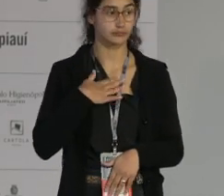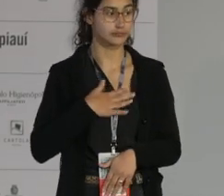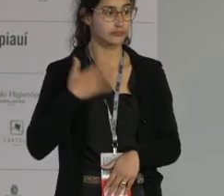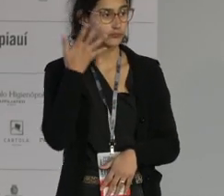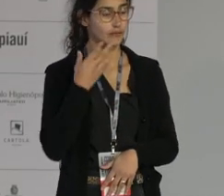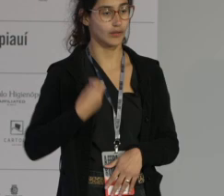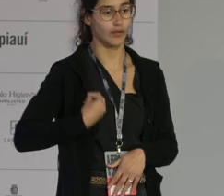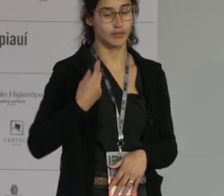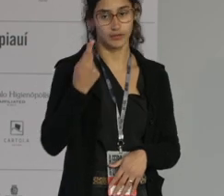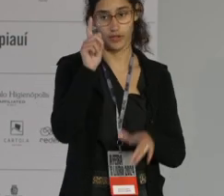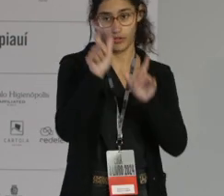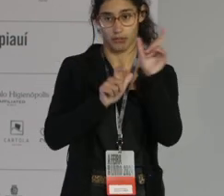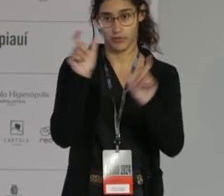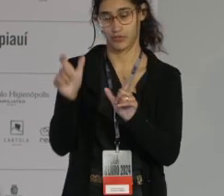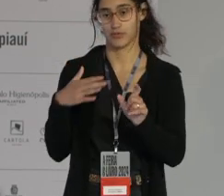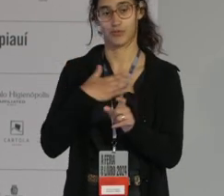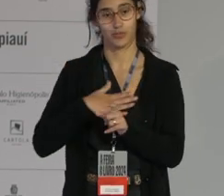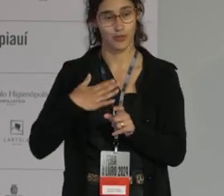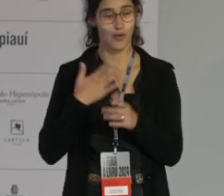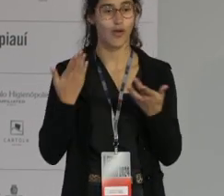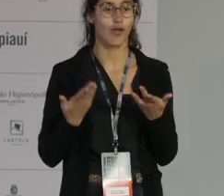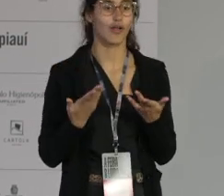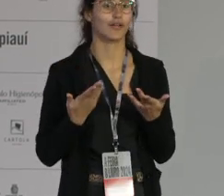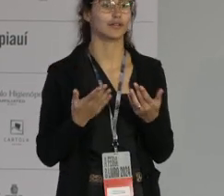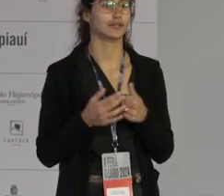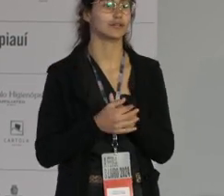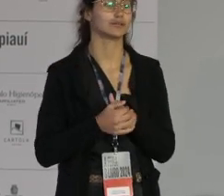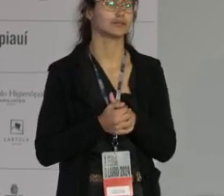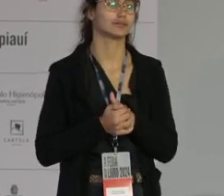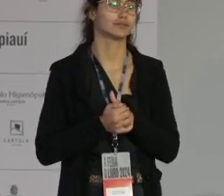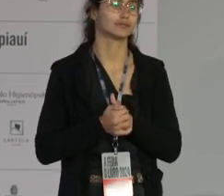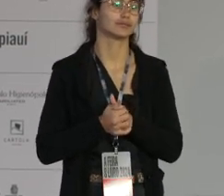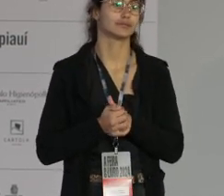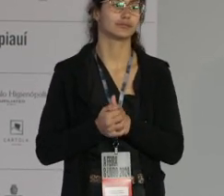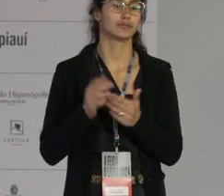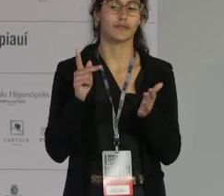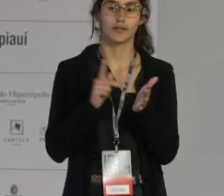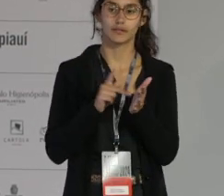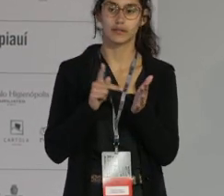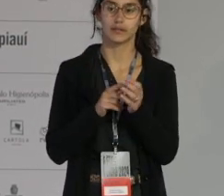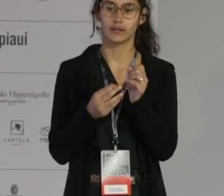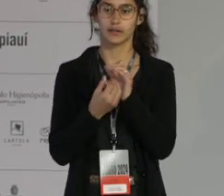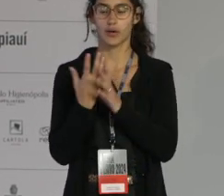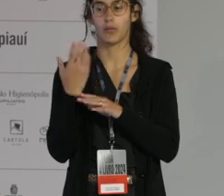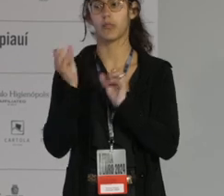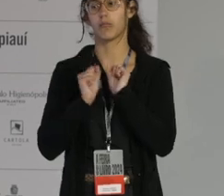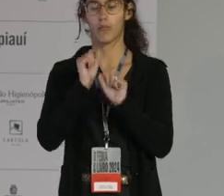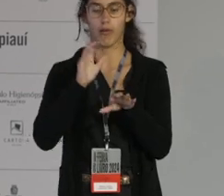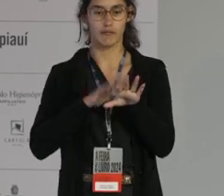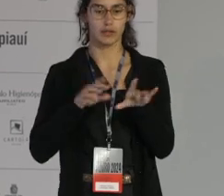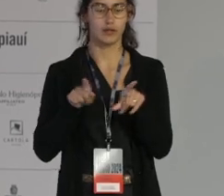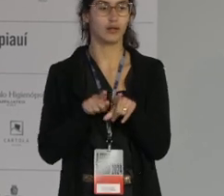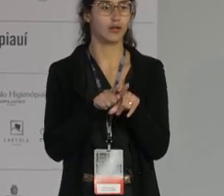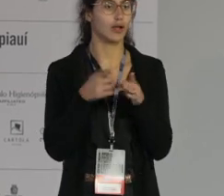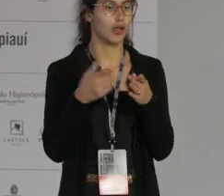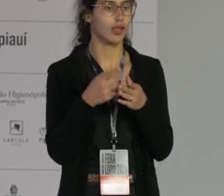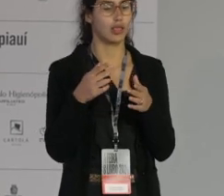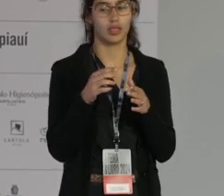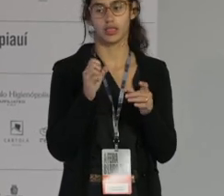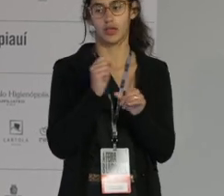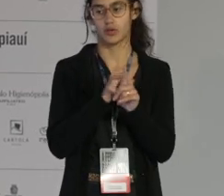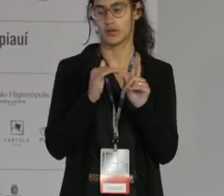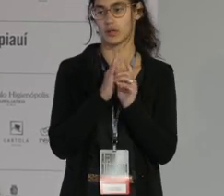falar da vida dos outros. Então, e na verdade, na ficção você pode fazer isso sem ser uma coisa